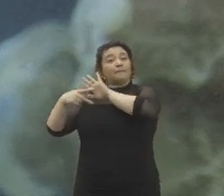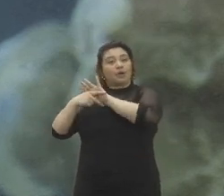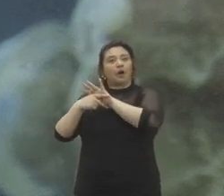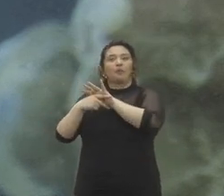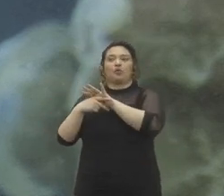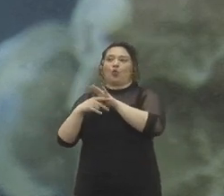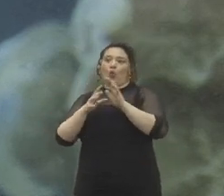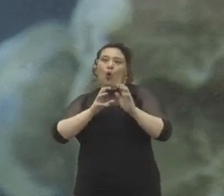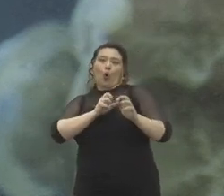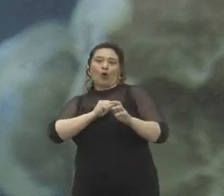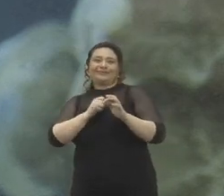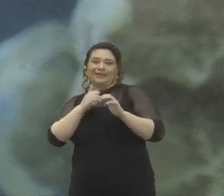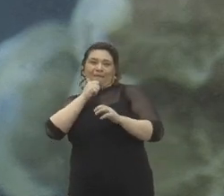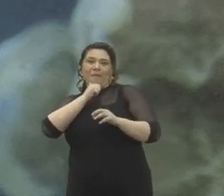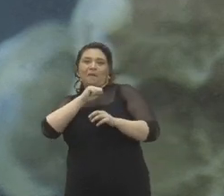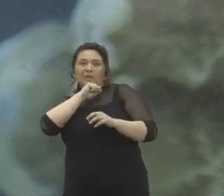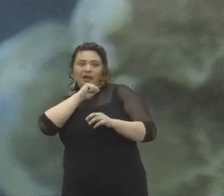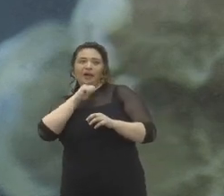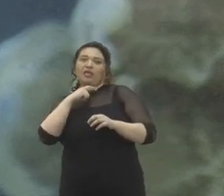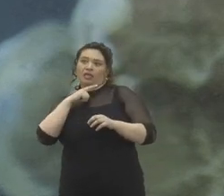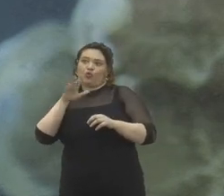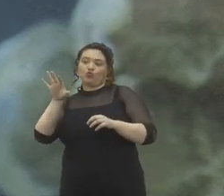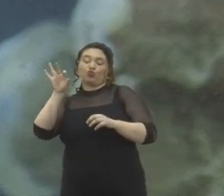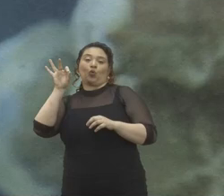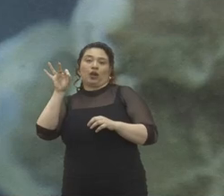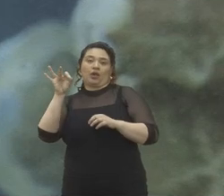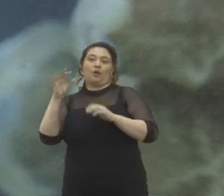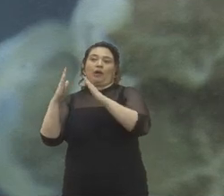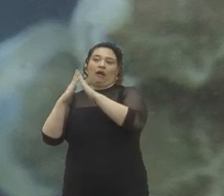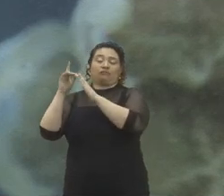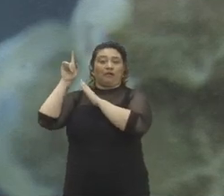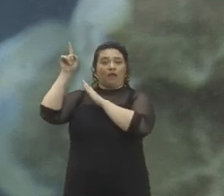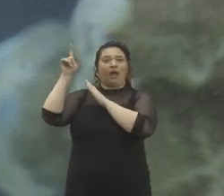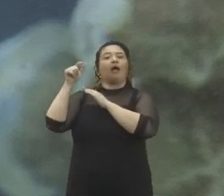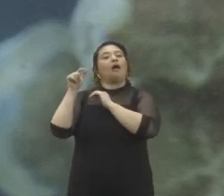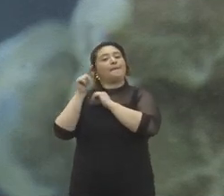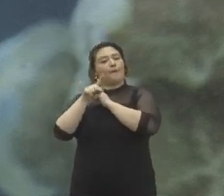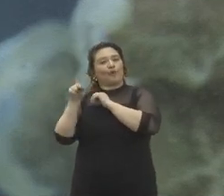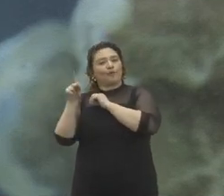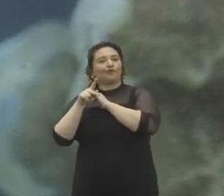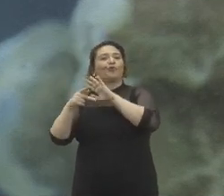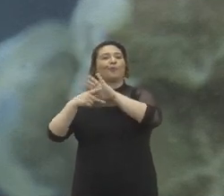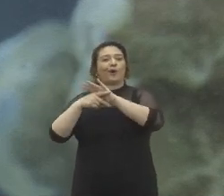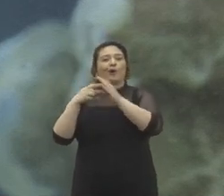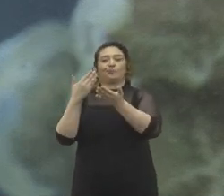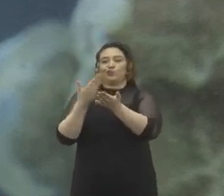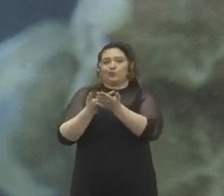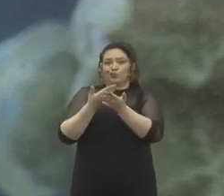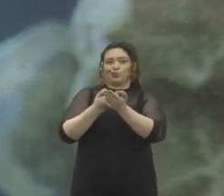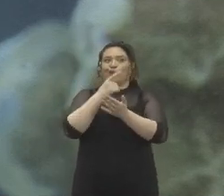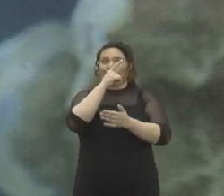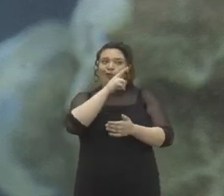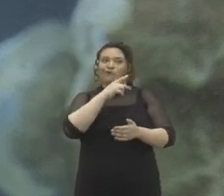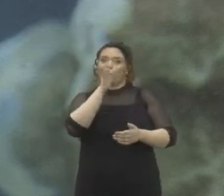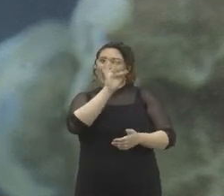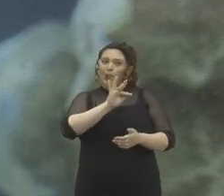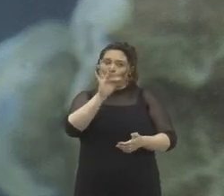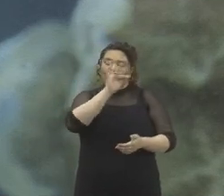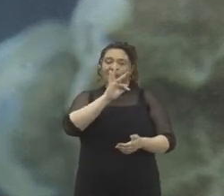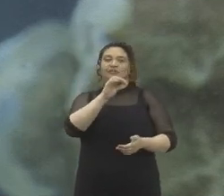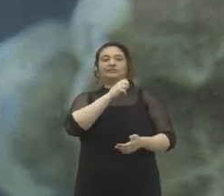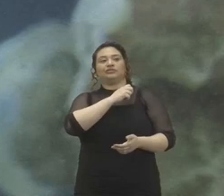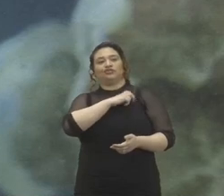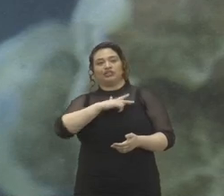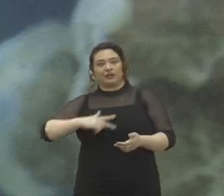da mãe né tanto que ele escolheu morar lá e ele é um professor Ele estudou na Dinamarca voltou pra terra dele e ele